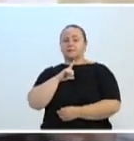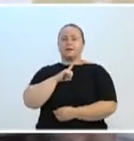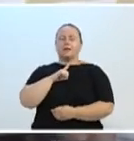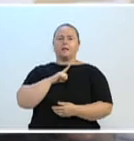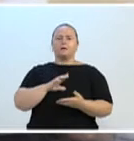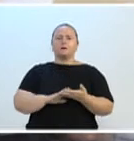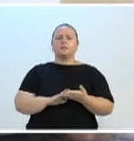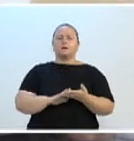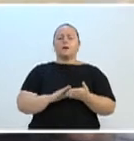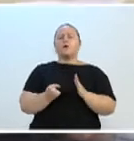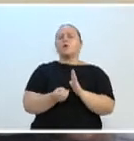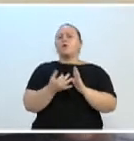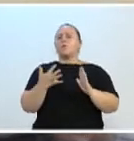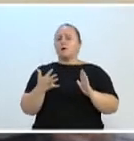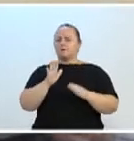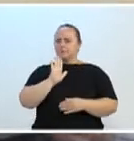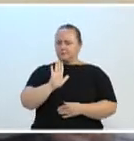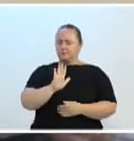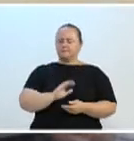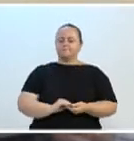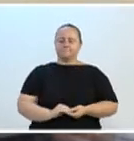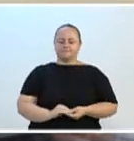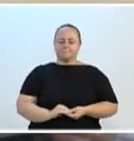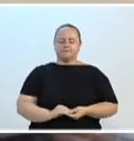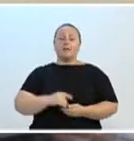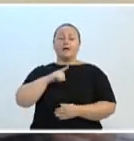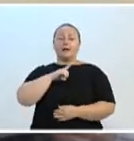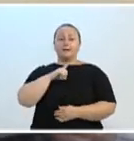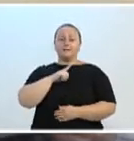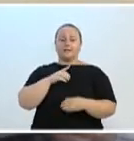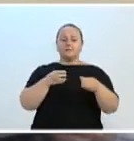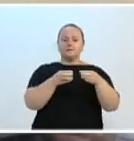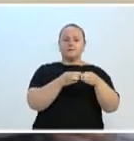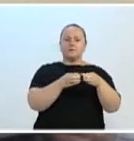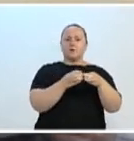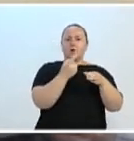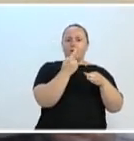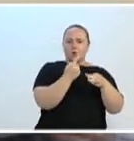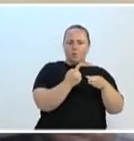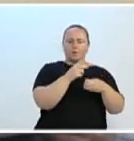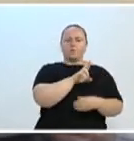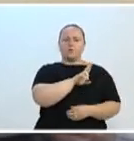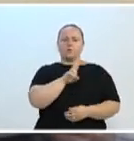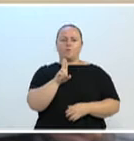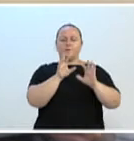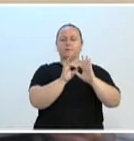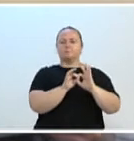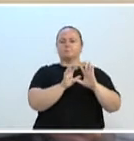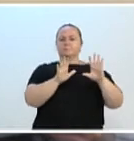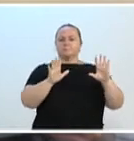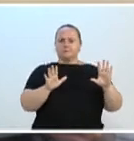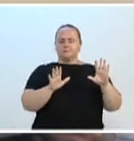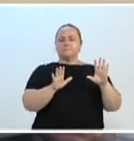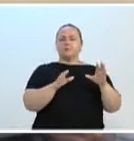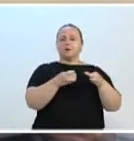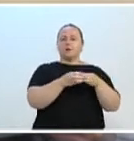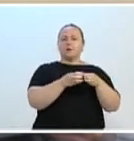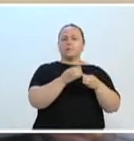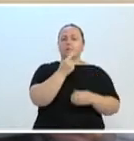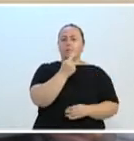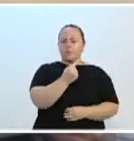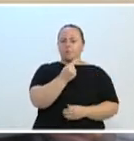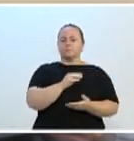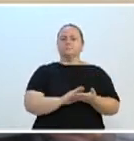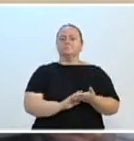as inscrições. Primeiro, a chapa 1 foi escrita, a chapa denominada Independência, chapa 1, onde há